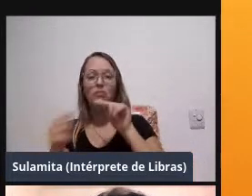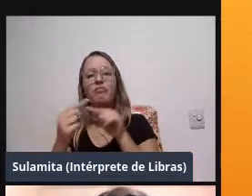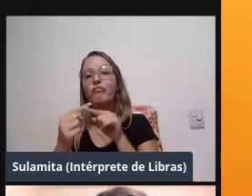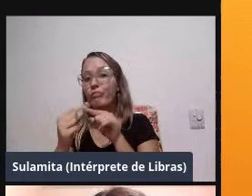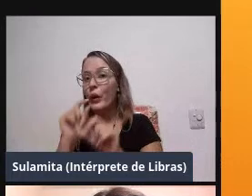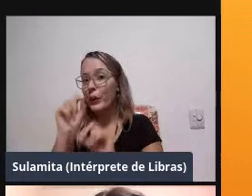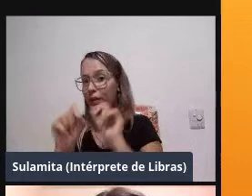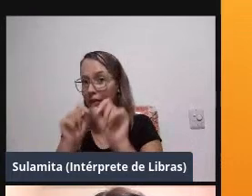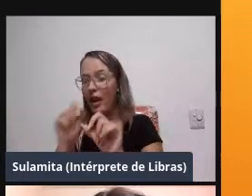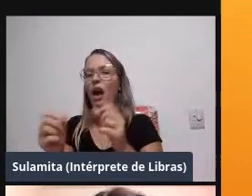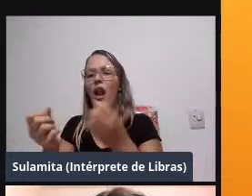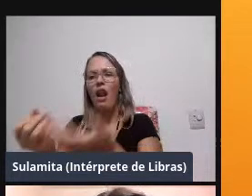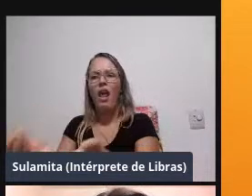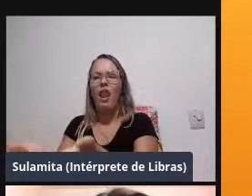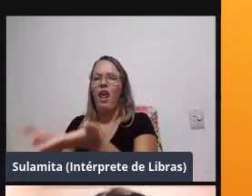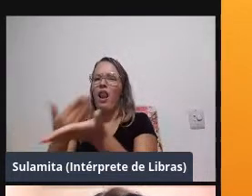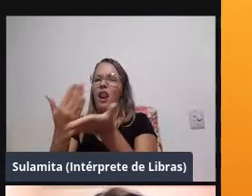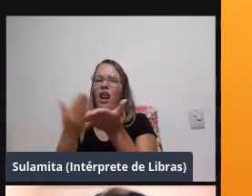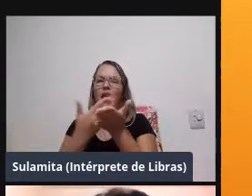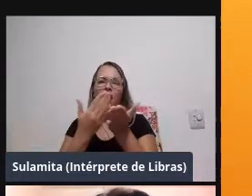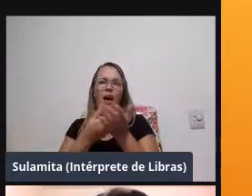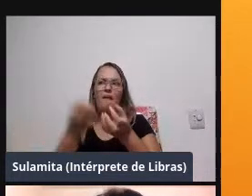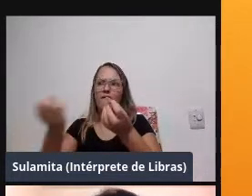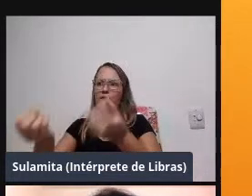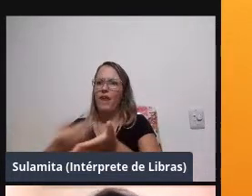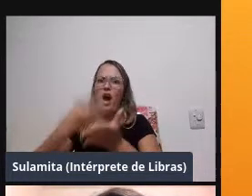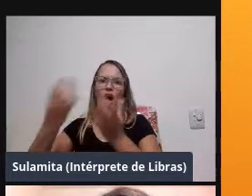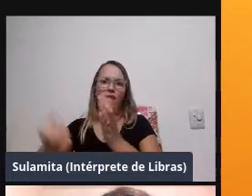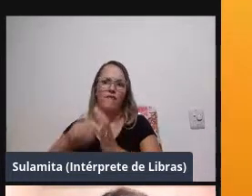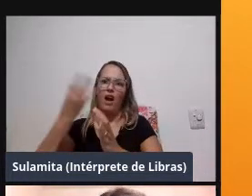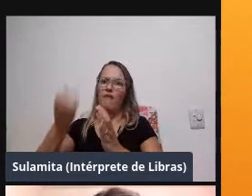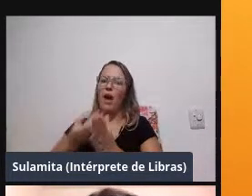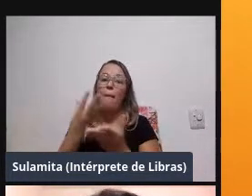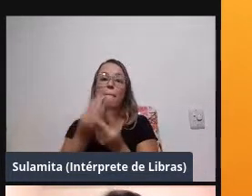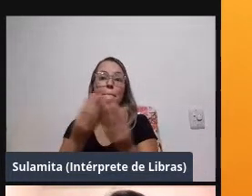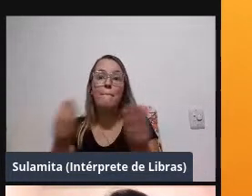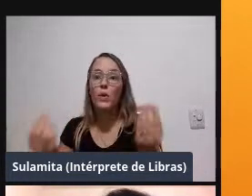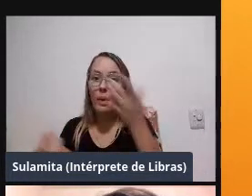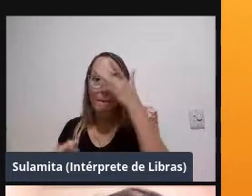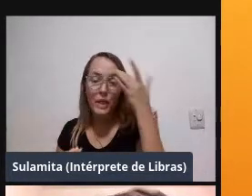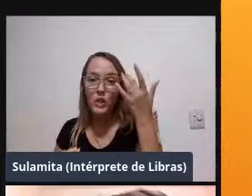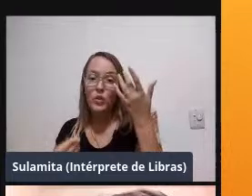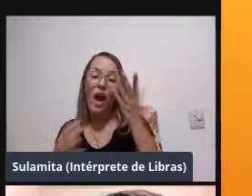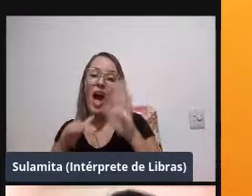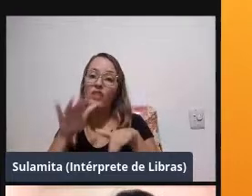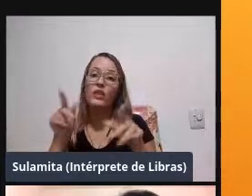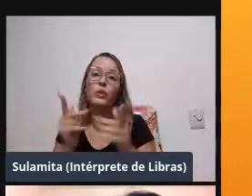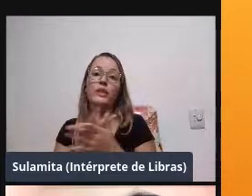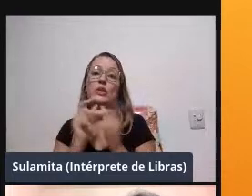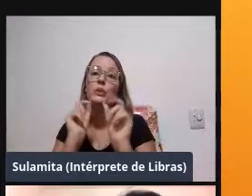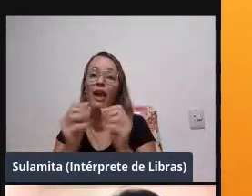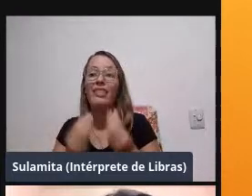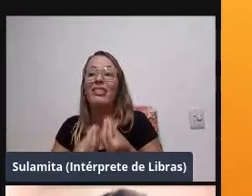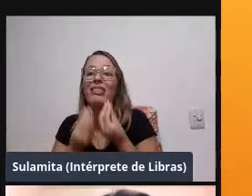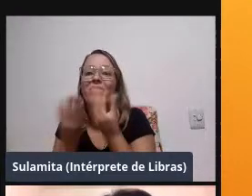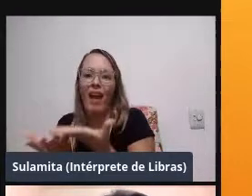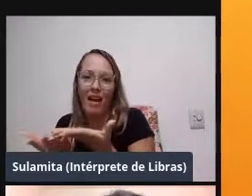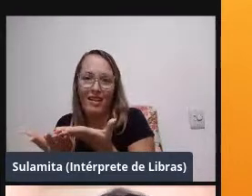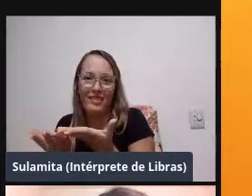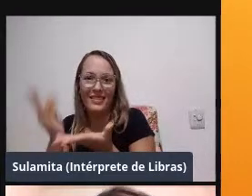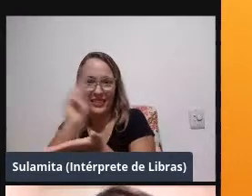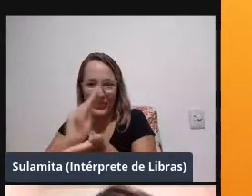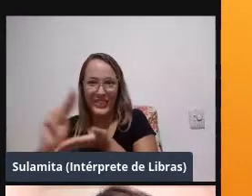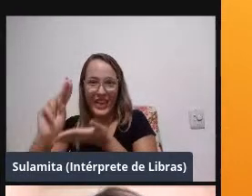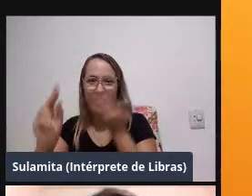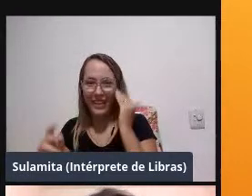recebia muitos livros, né, as pessoas mandavam, doavam, chegava, gente que fez pesquisa ligada ao Centro de Memória, então. E